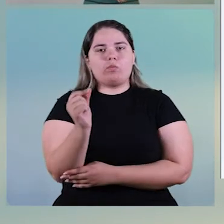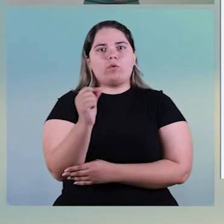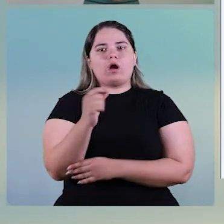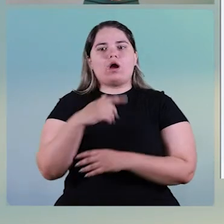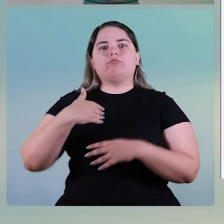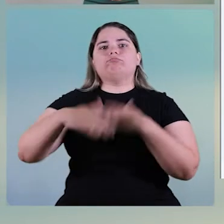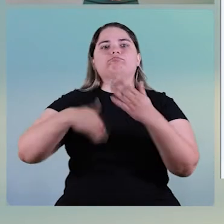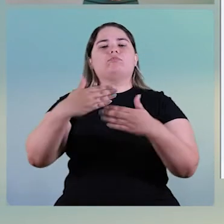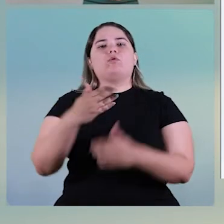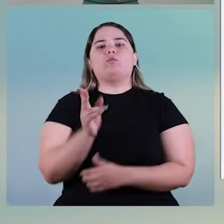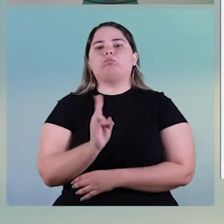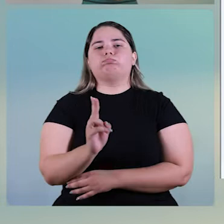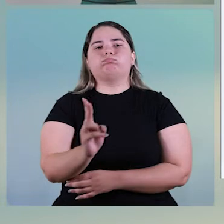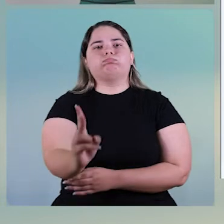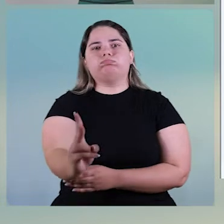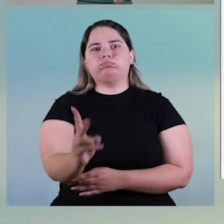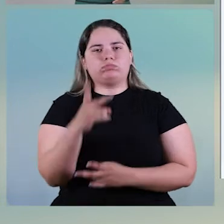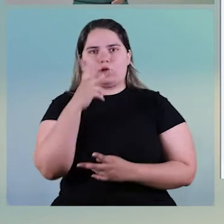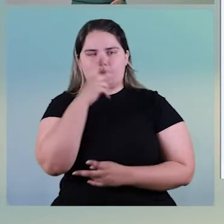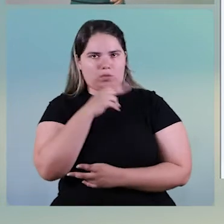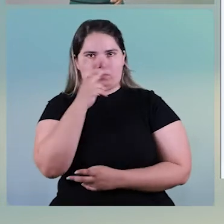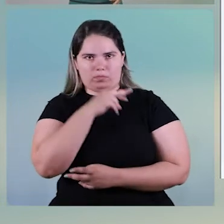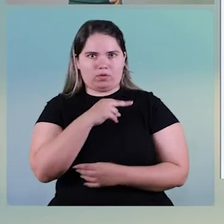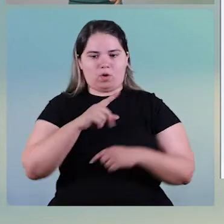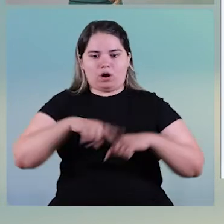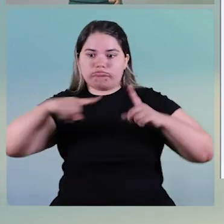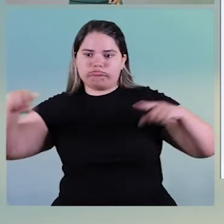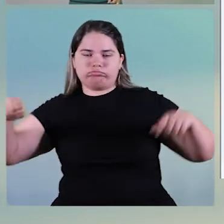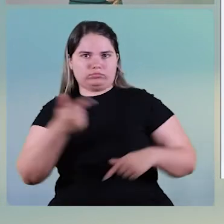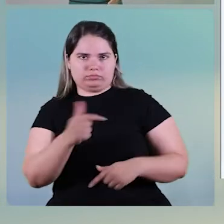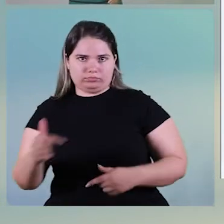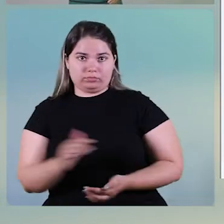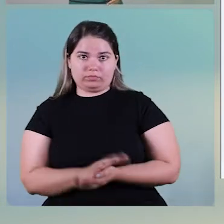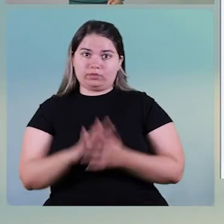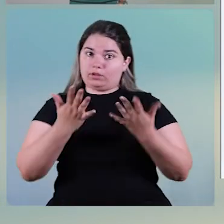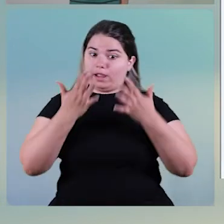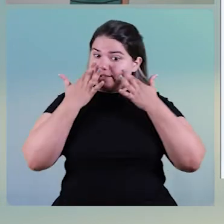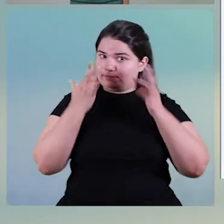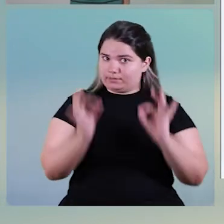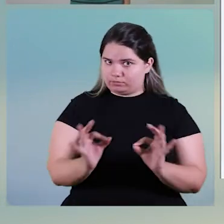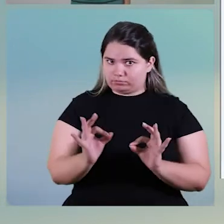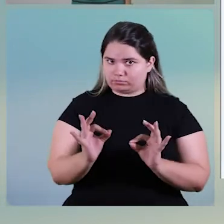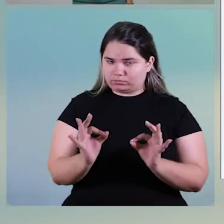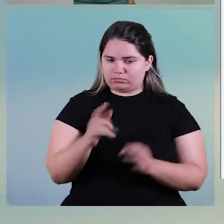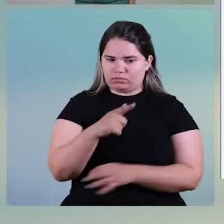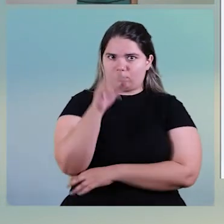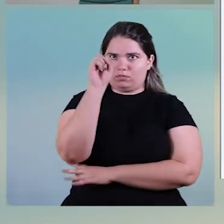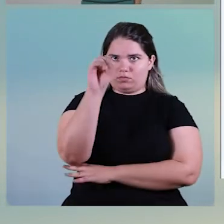às informações, né? A distância entre os semáforos, 500 metros.